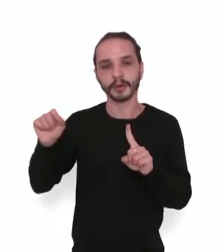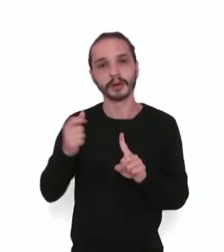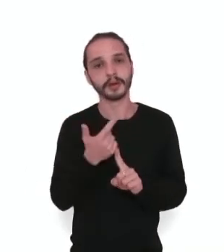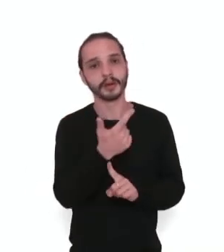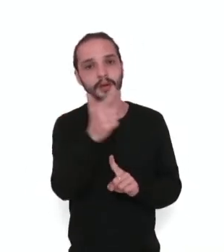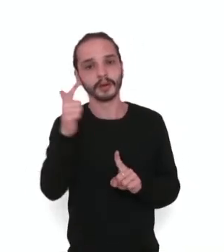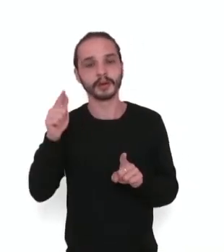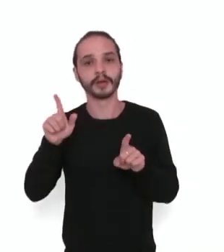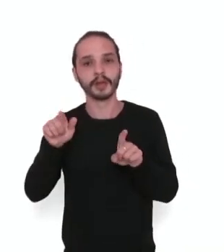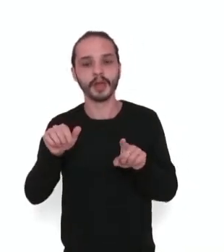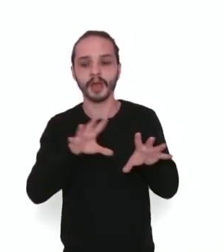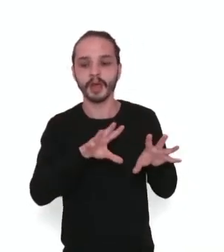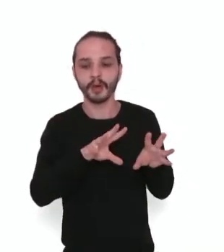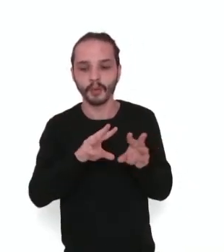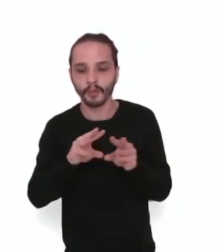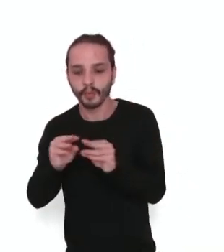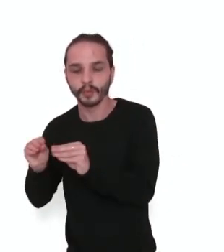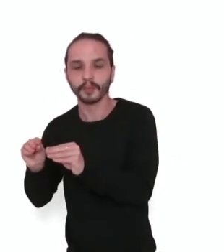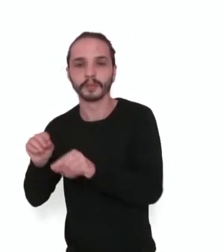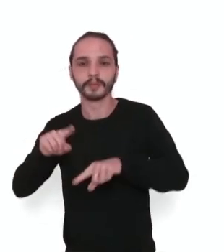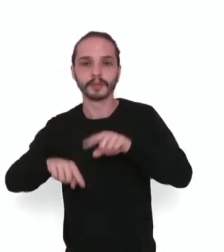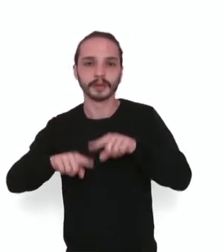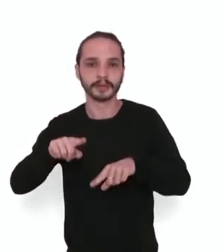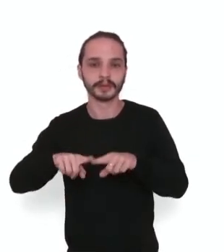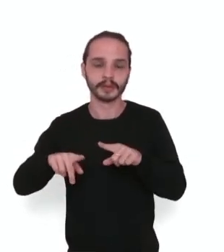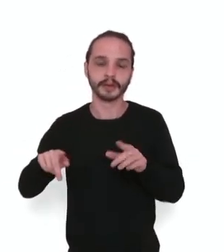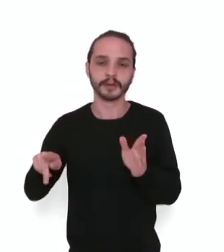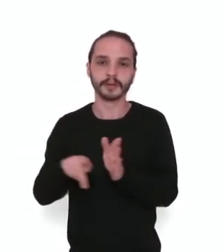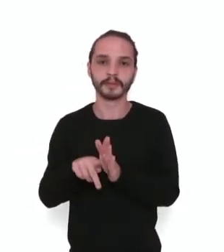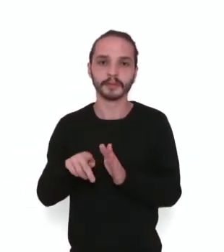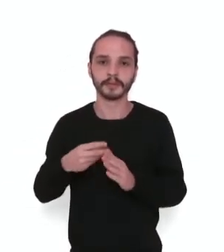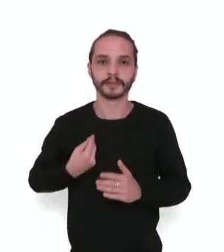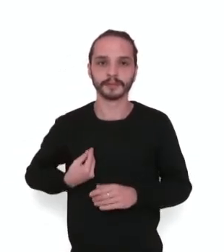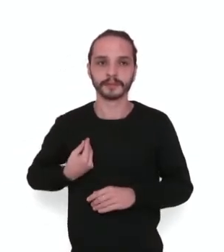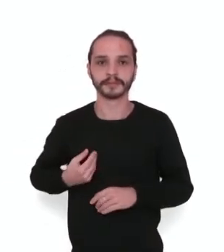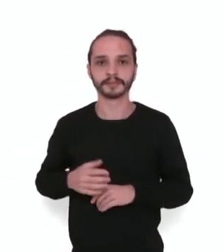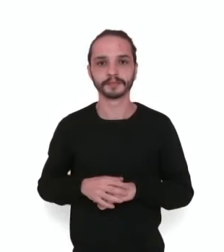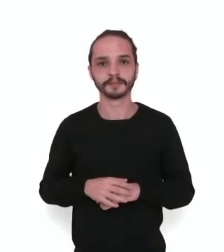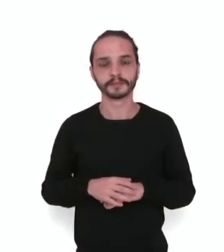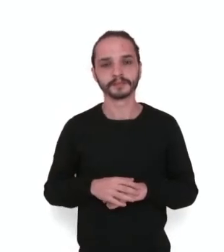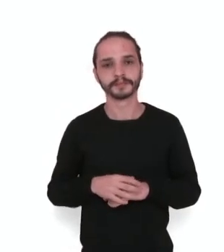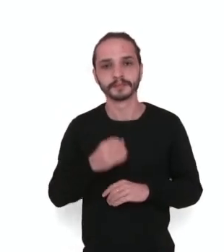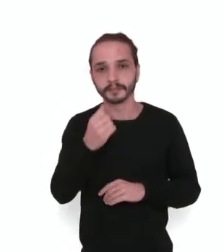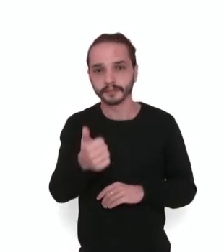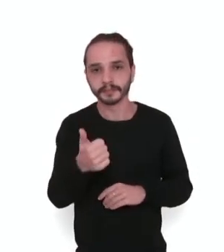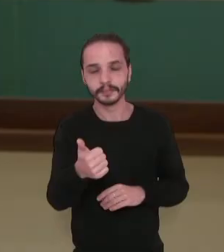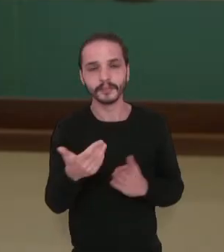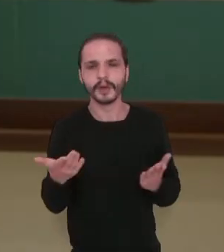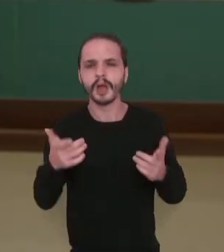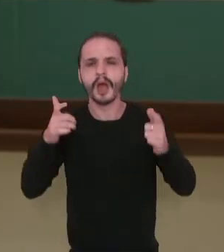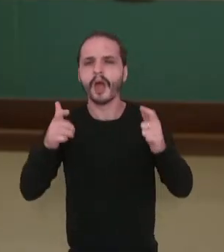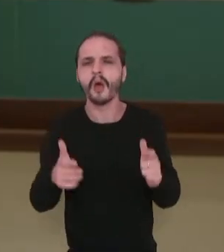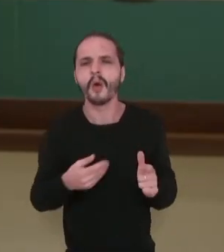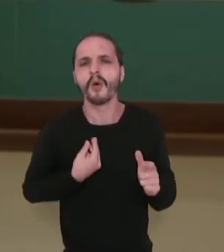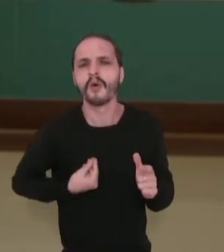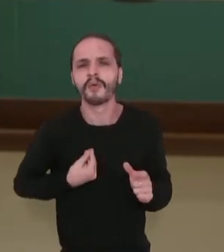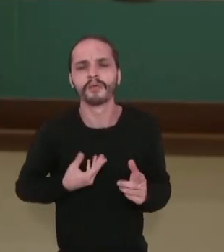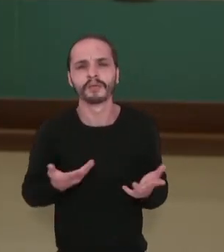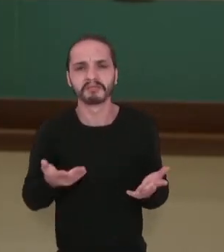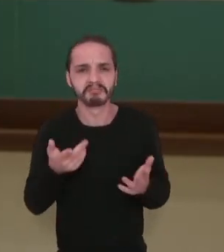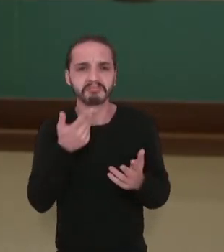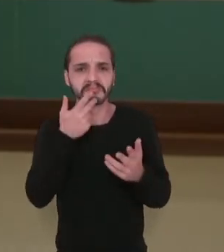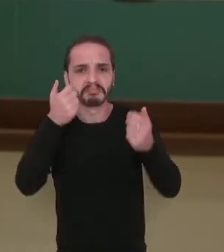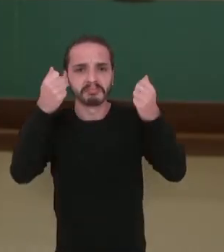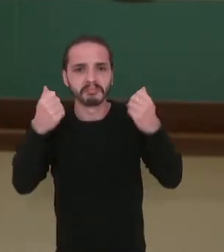de material orgânico. Muito bem. Professora, onde que eles estão? Você falou e agora,